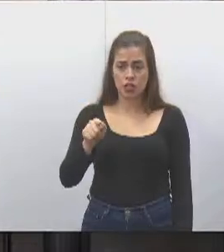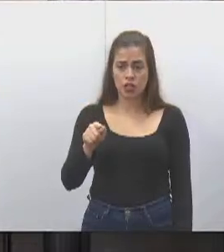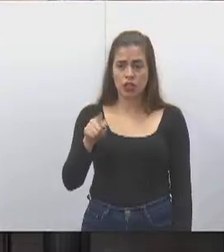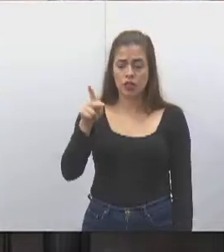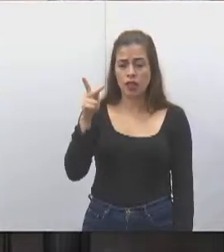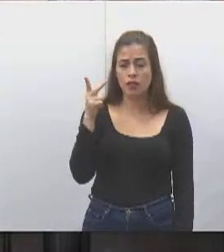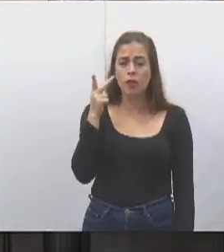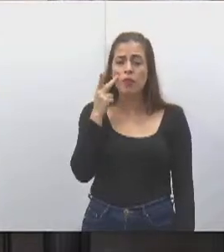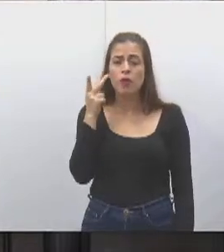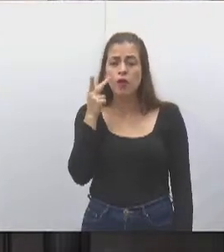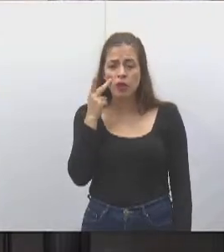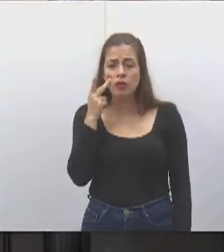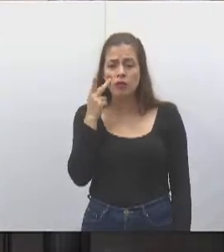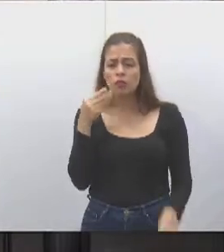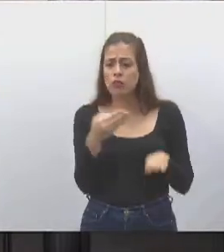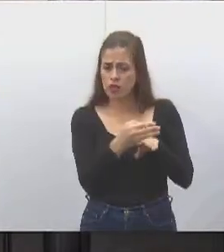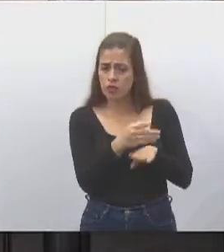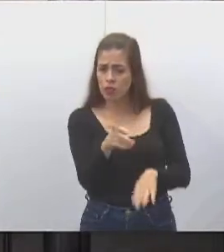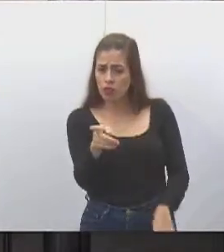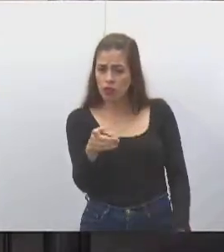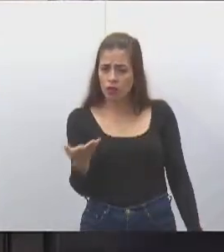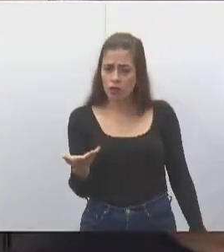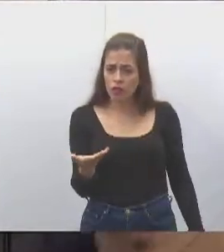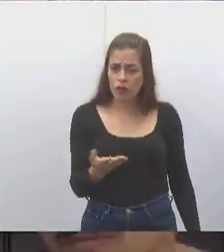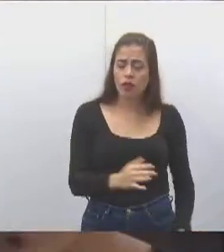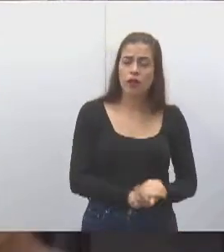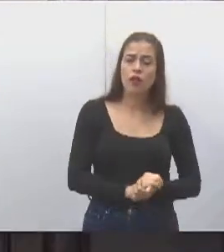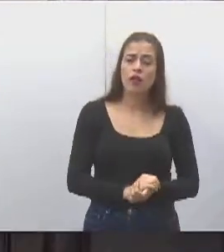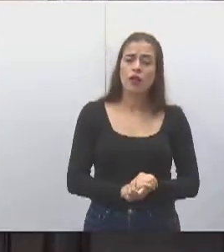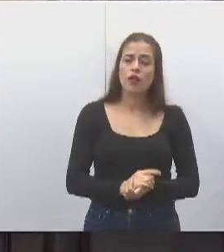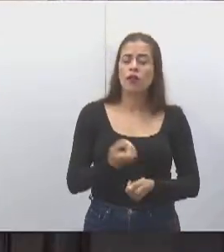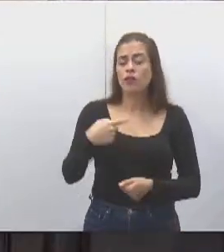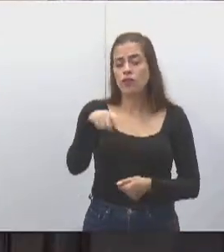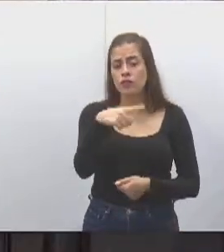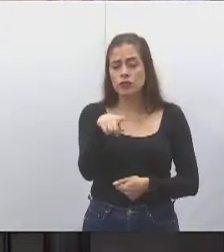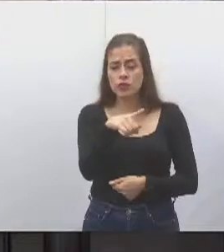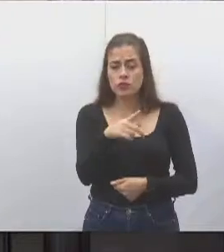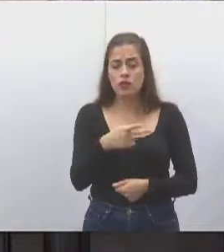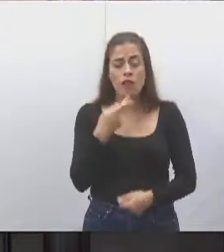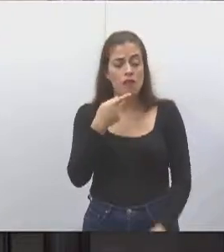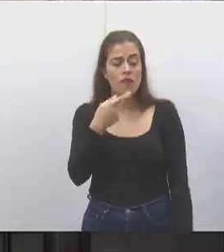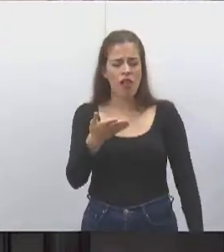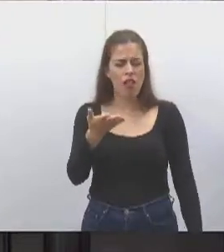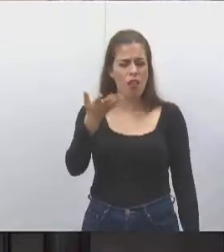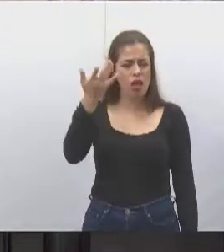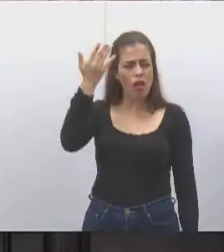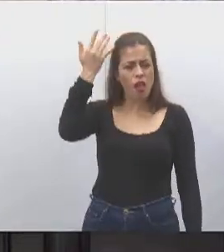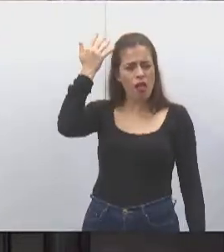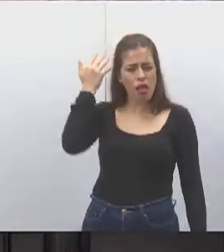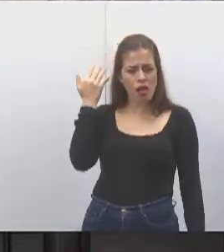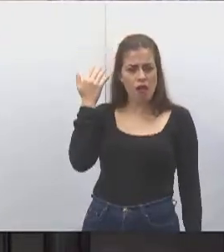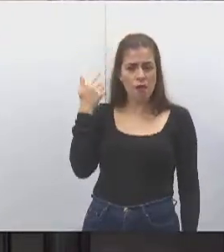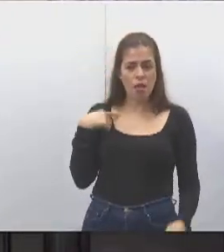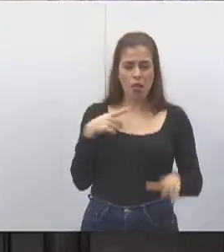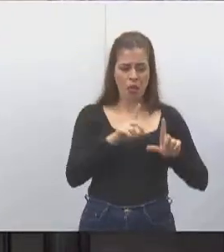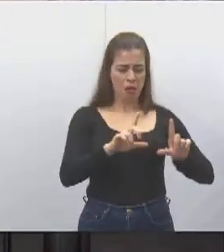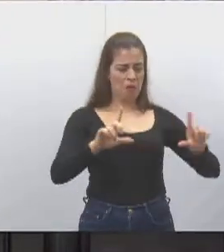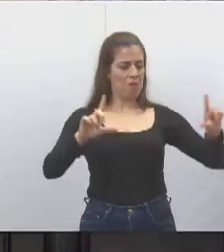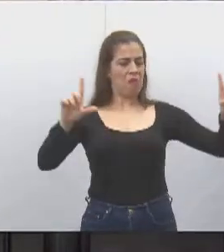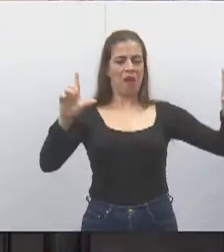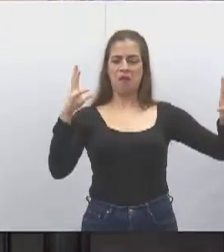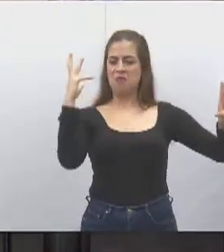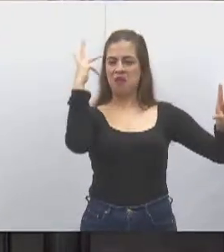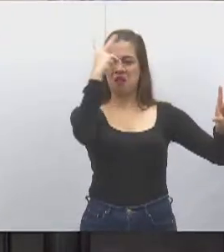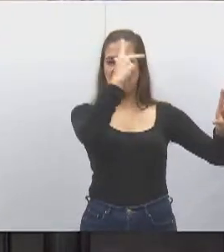Paulinho do condutor, estava lá, não estava? E vocês falaram, na época lá, fez uma placa lá